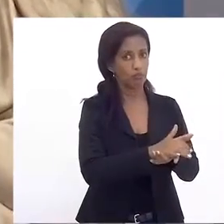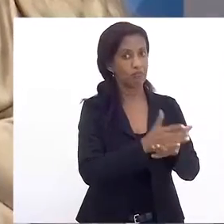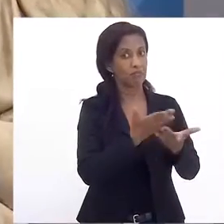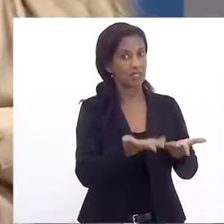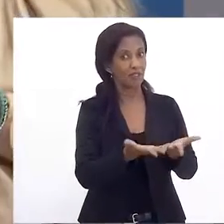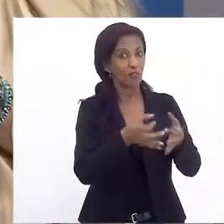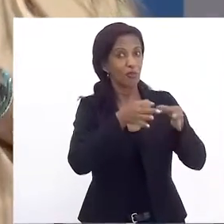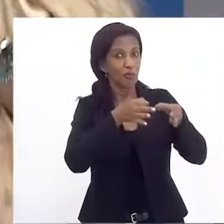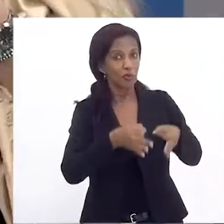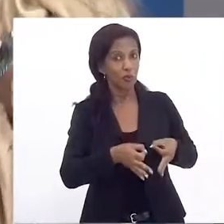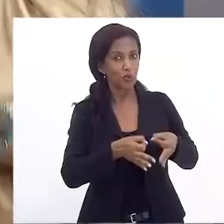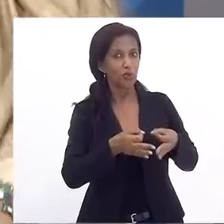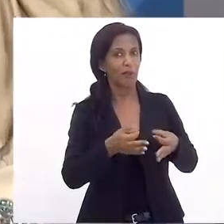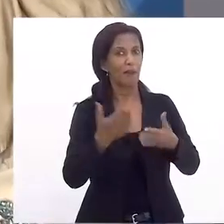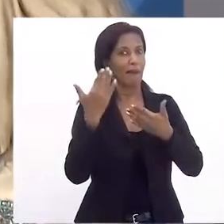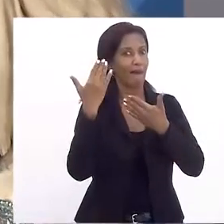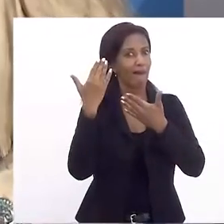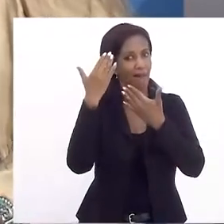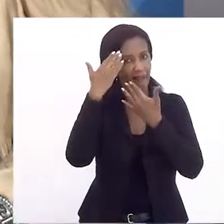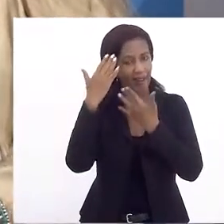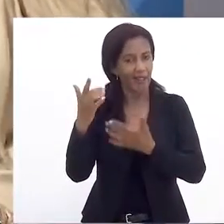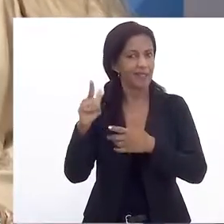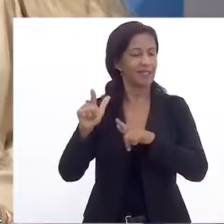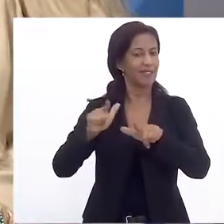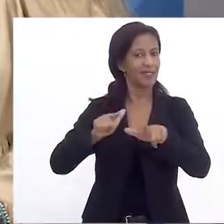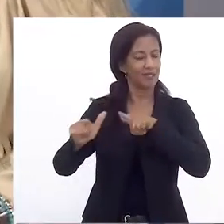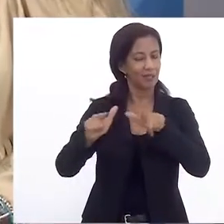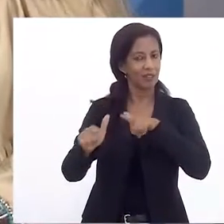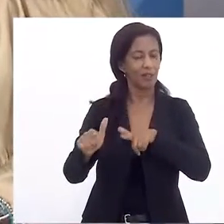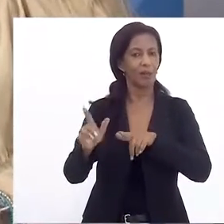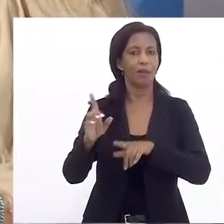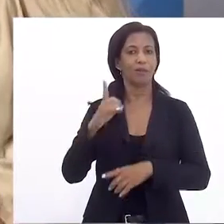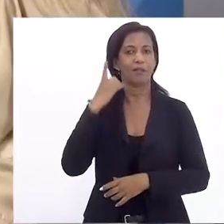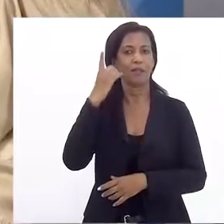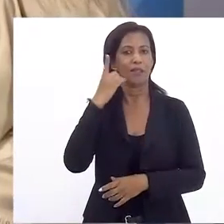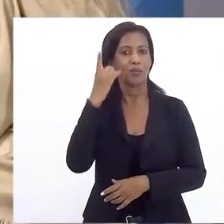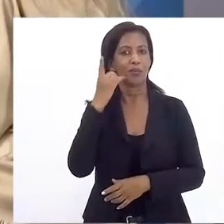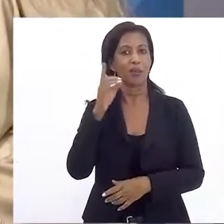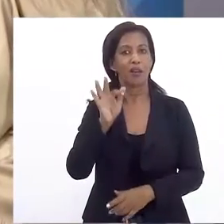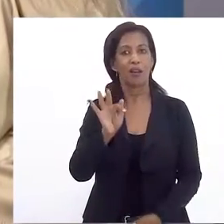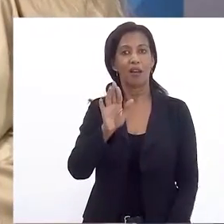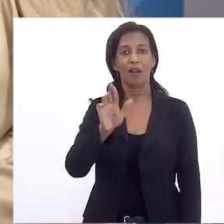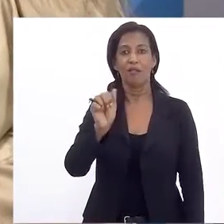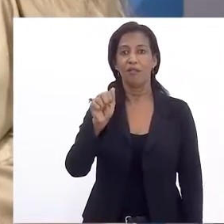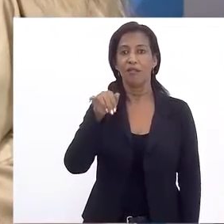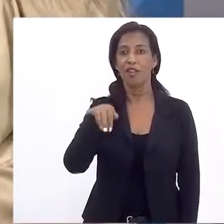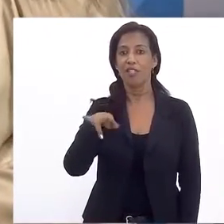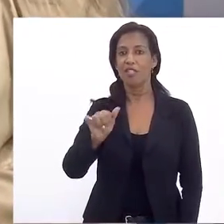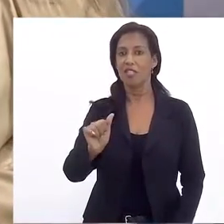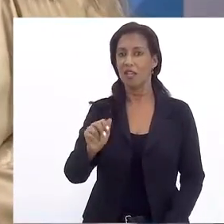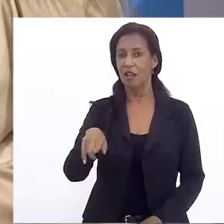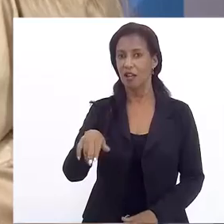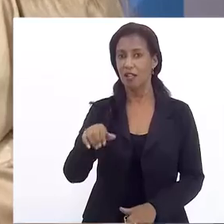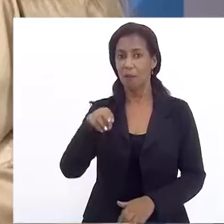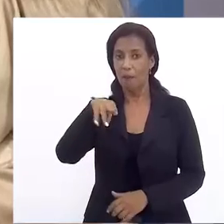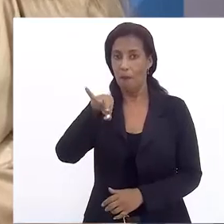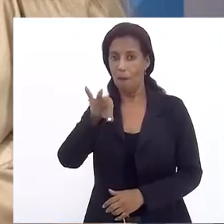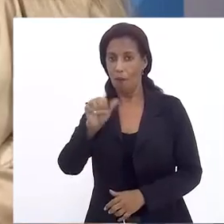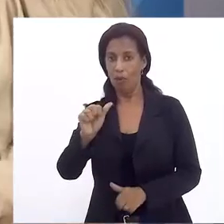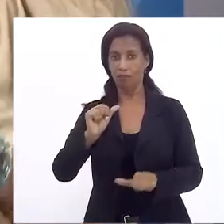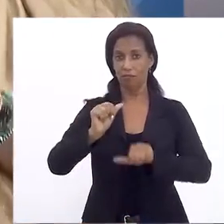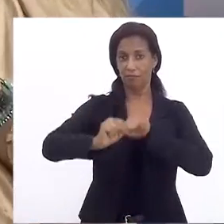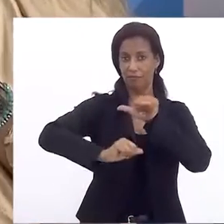marido. E que foi justamente graças ao trabalho da deputada estadual Franciane Mota que essa realidade